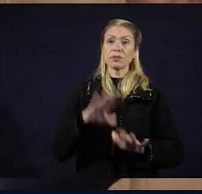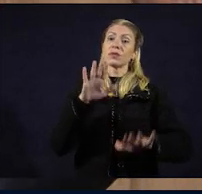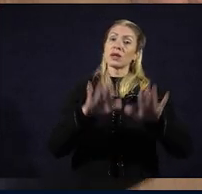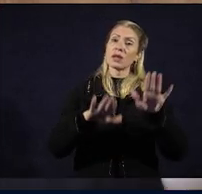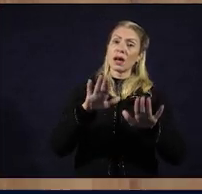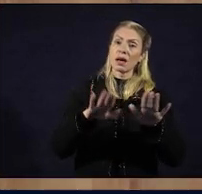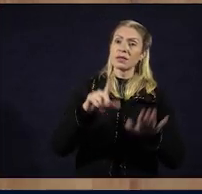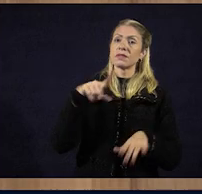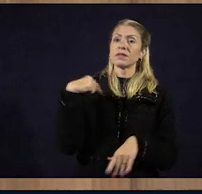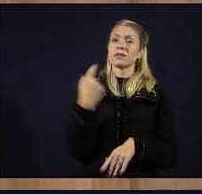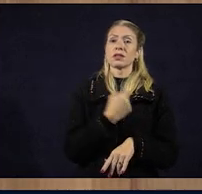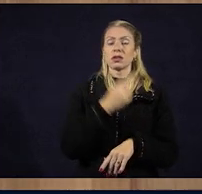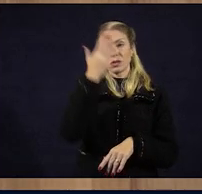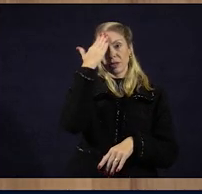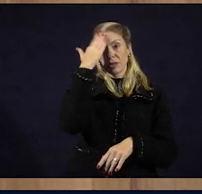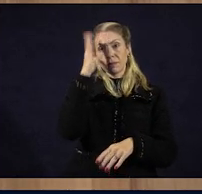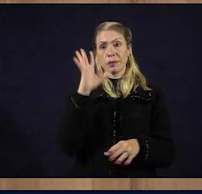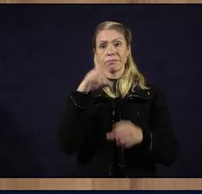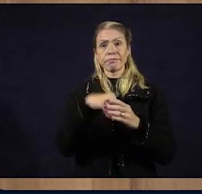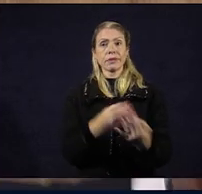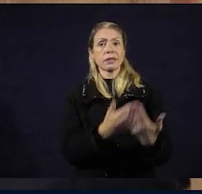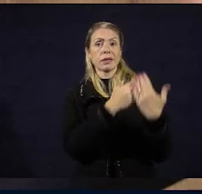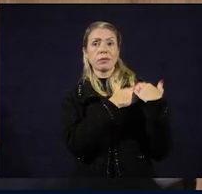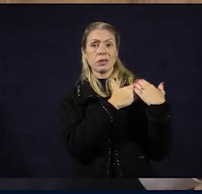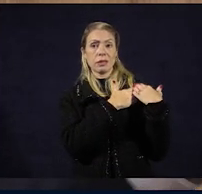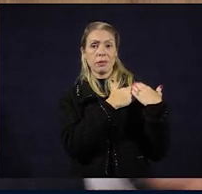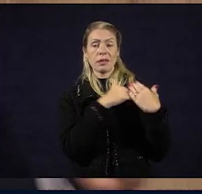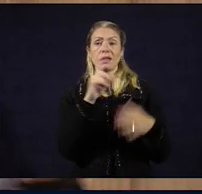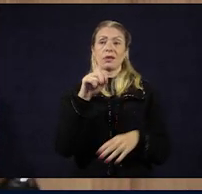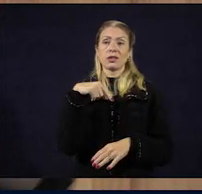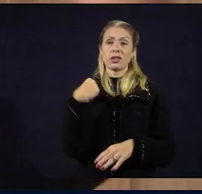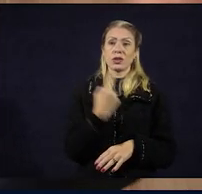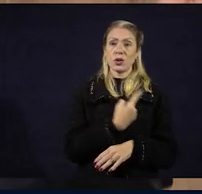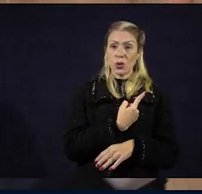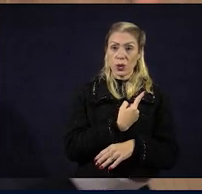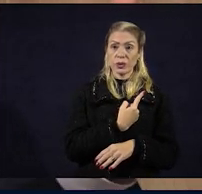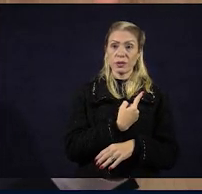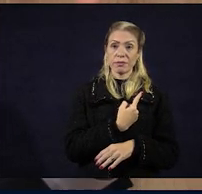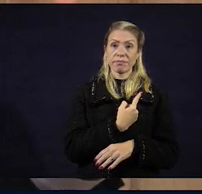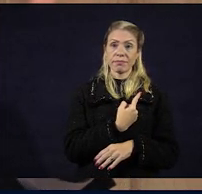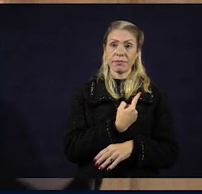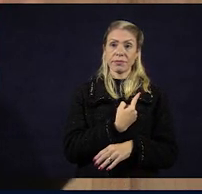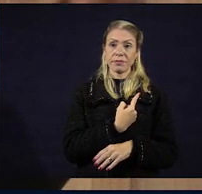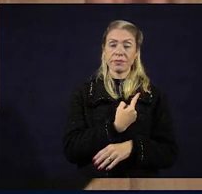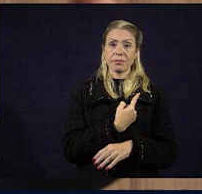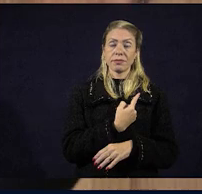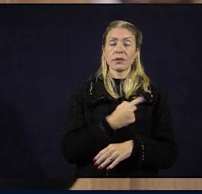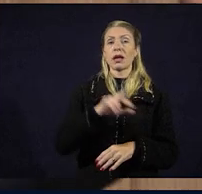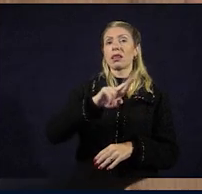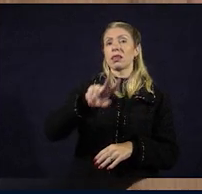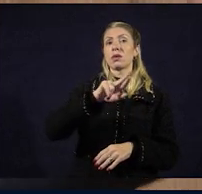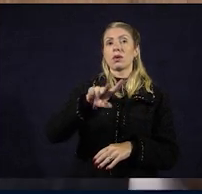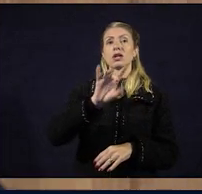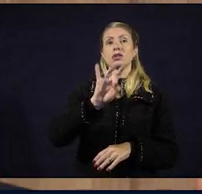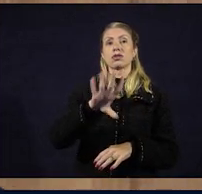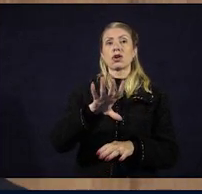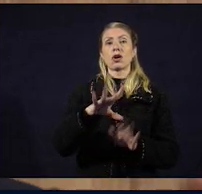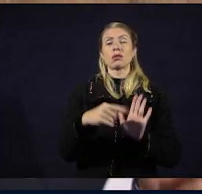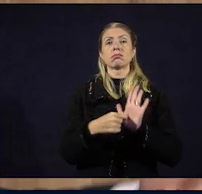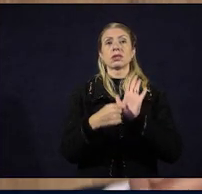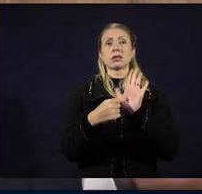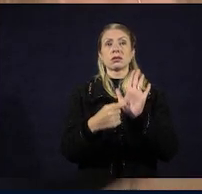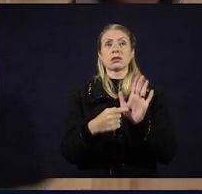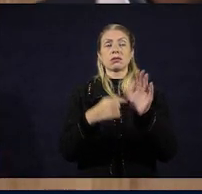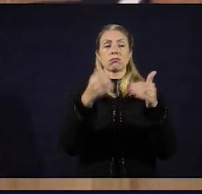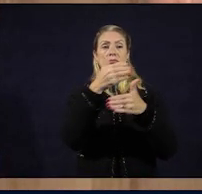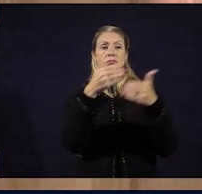dever de casa para trazer as companhias no mercado não é só uma uma apresentação do ménageme né